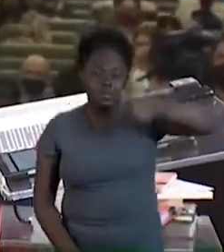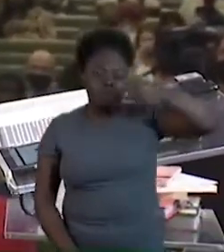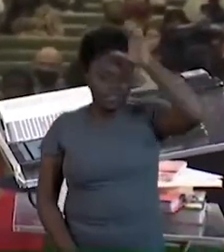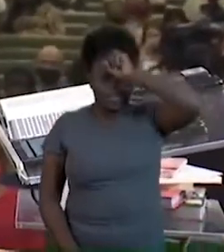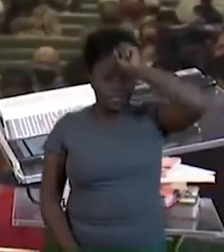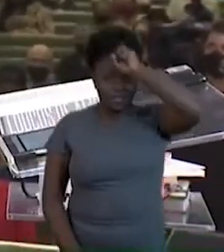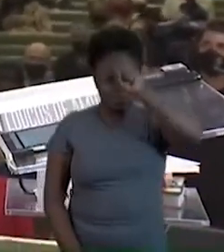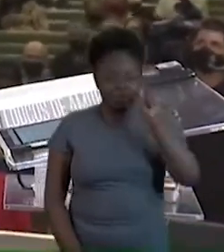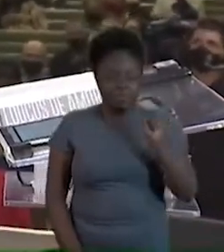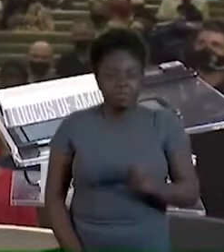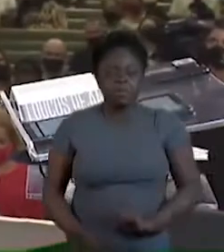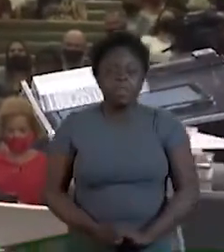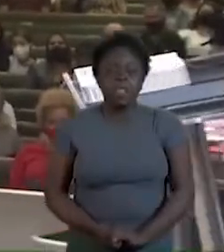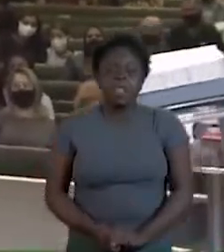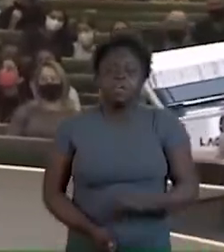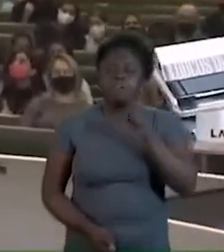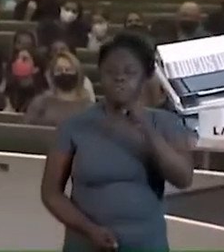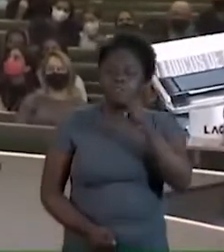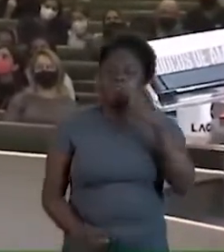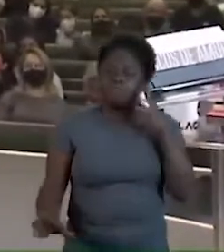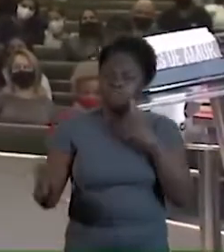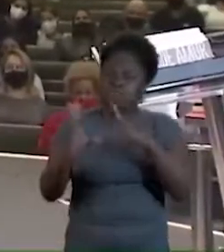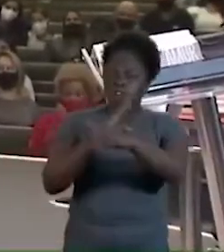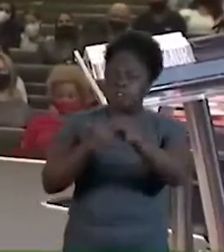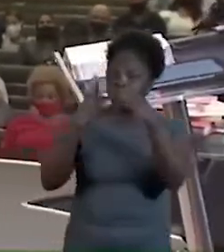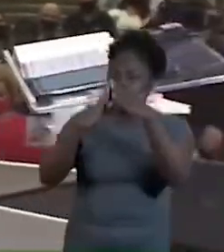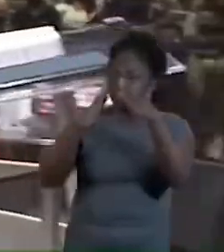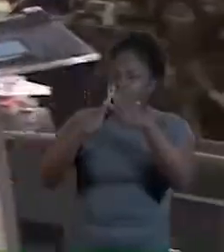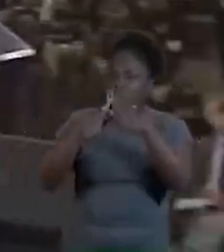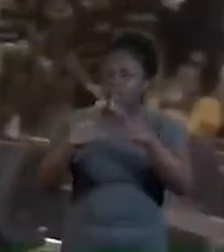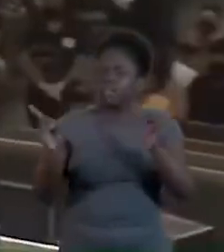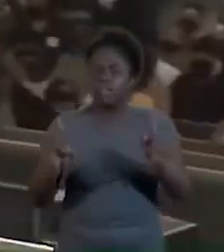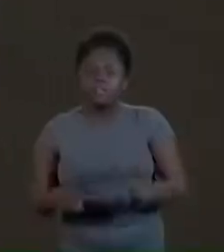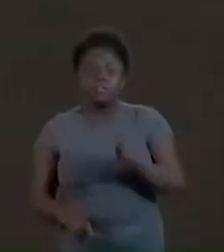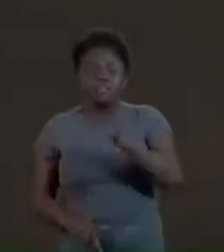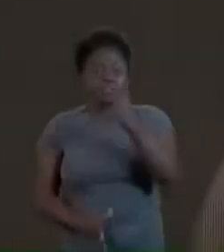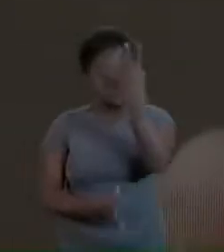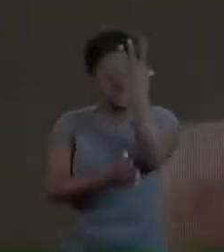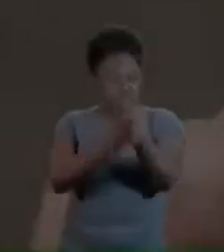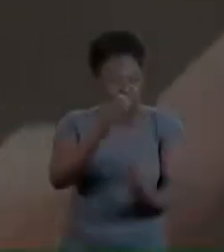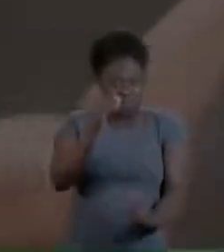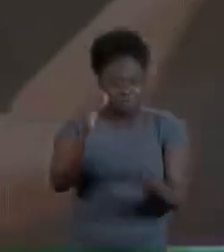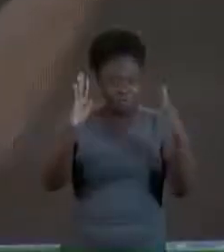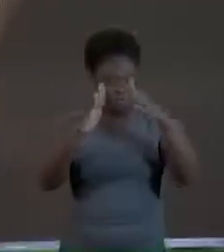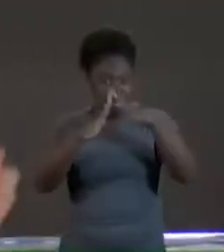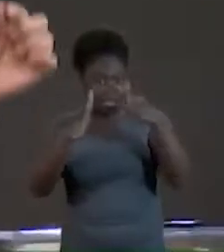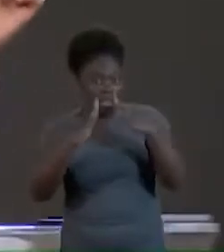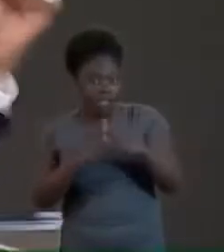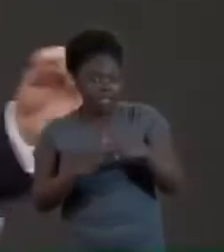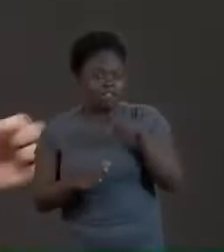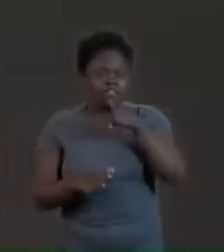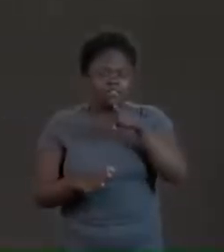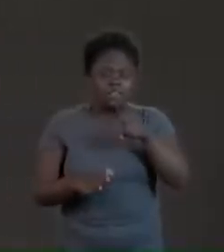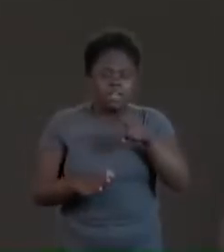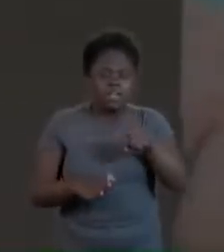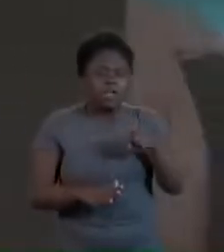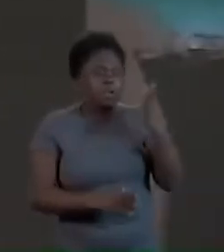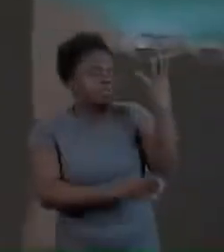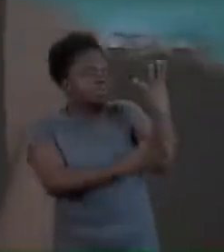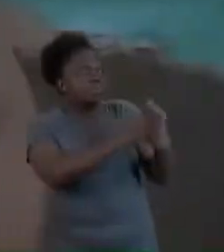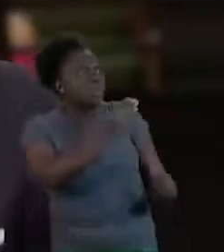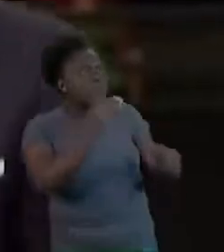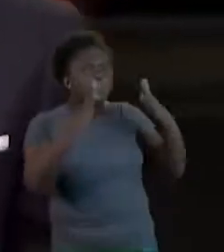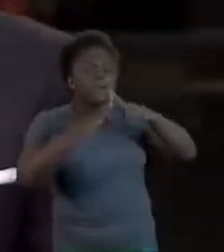aqui, gente, você não foge da sua casa. Você não some da sua casa. Você não desaparece da sua